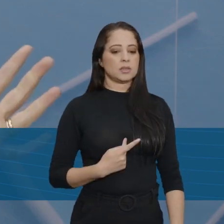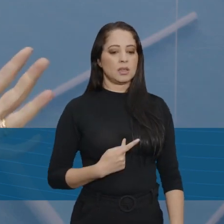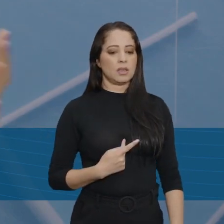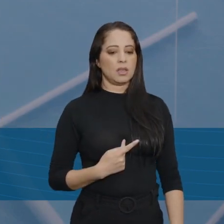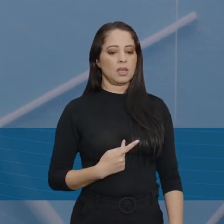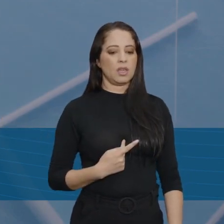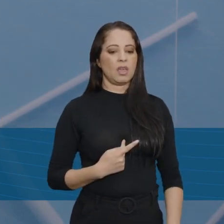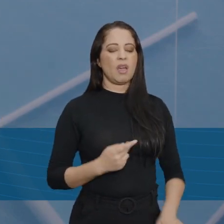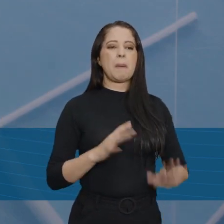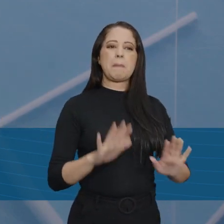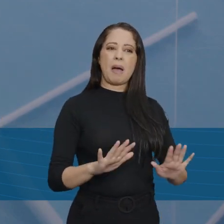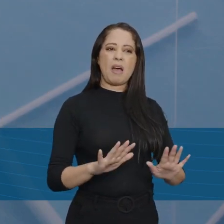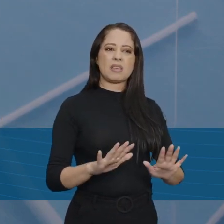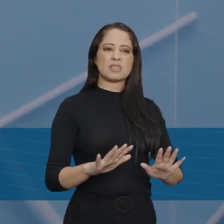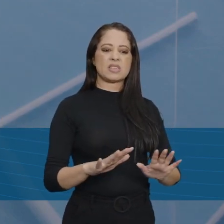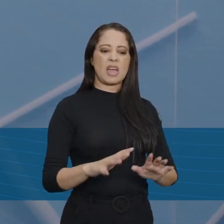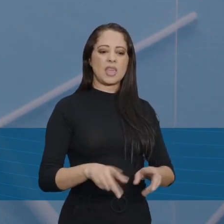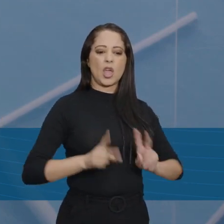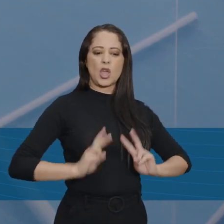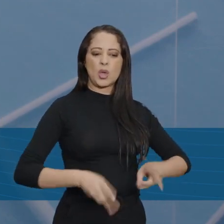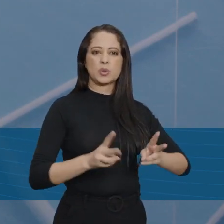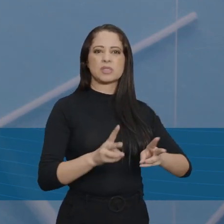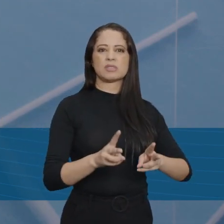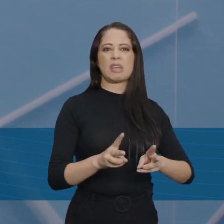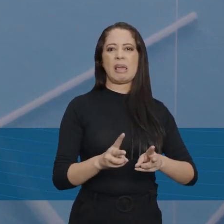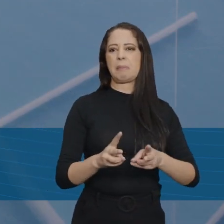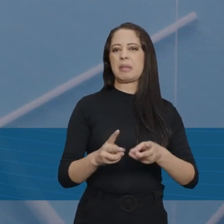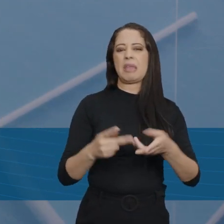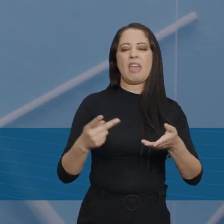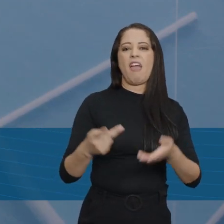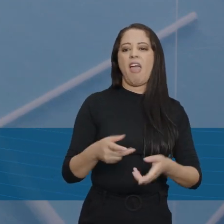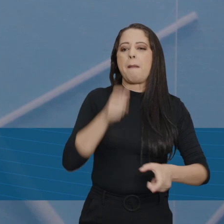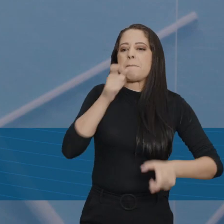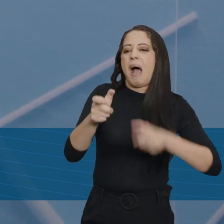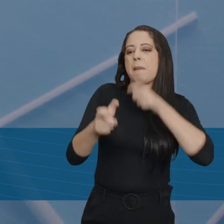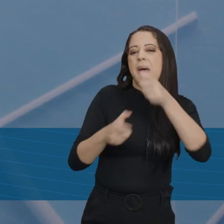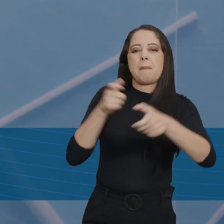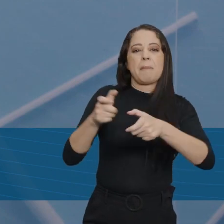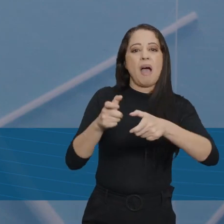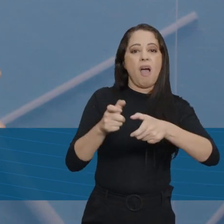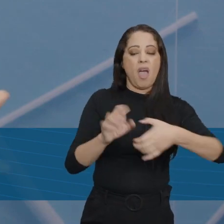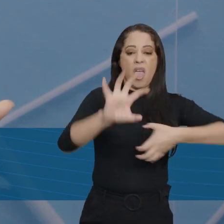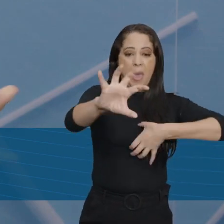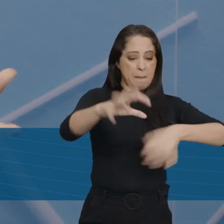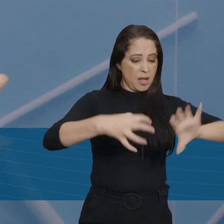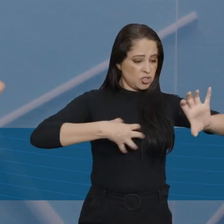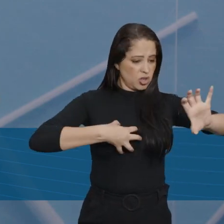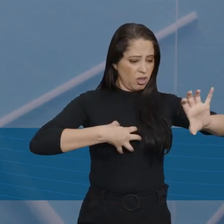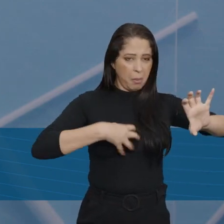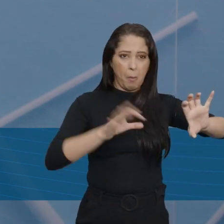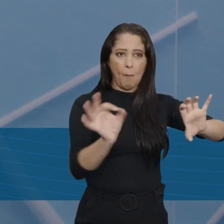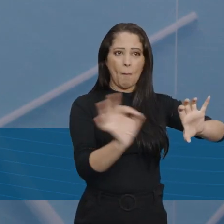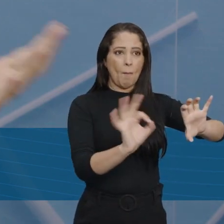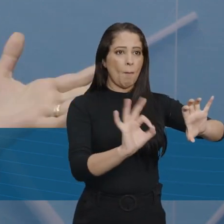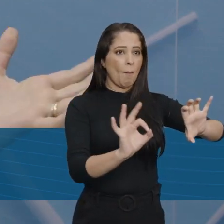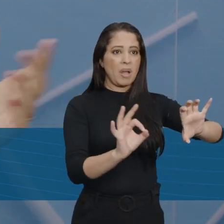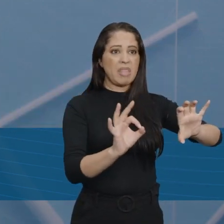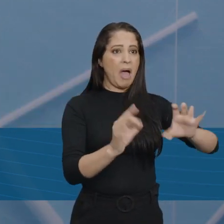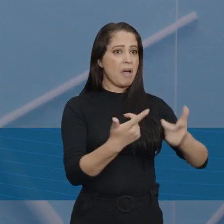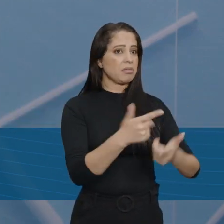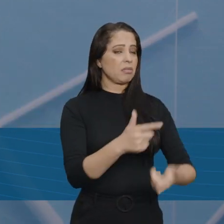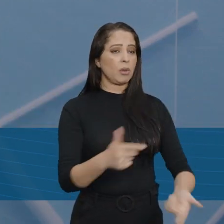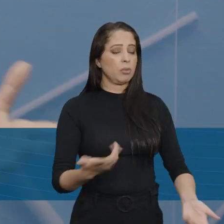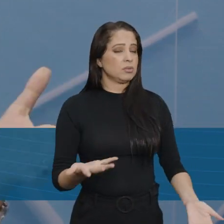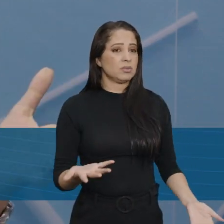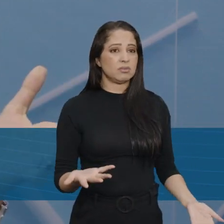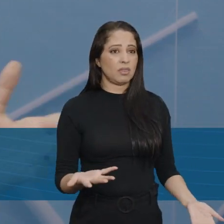aí você vai fazendo para o outro sem se colocar no lugar, né? Sem ter empatia por aquele, e muitas vezes até